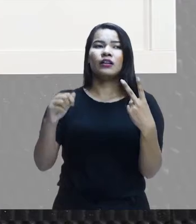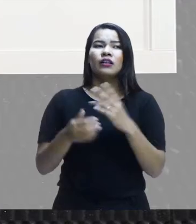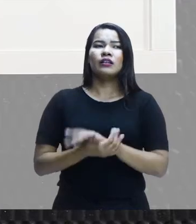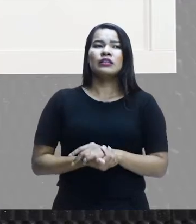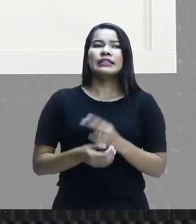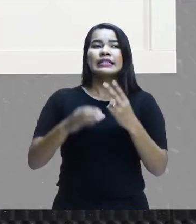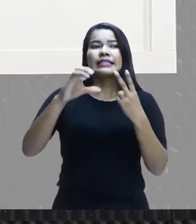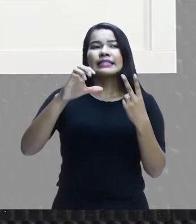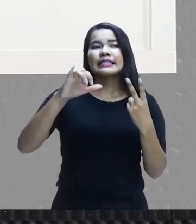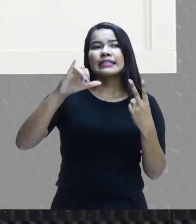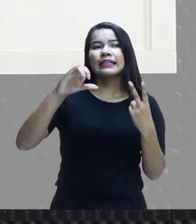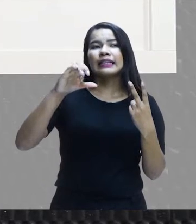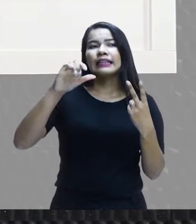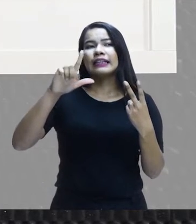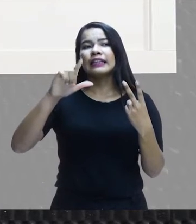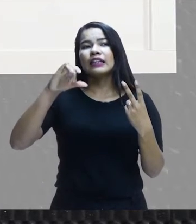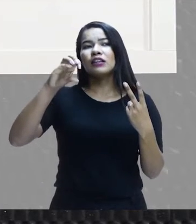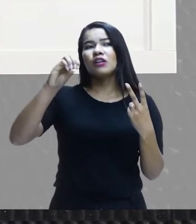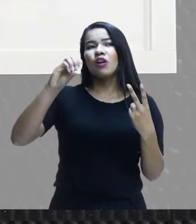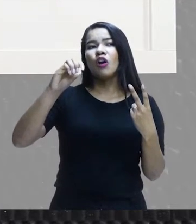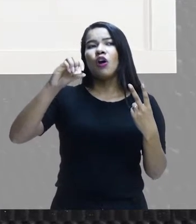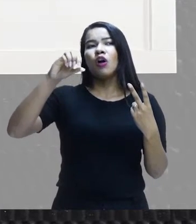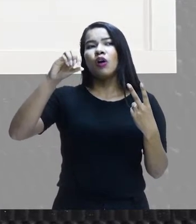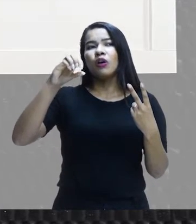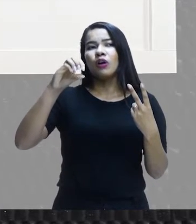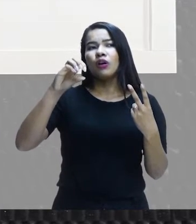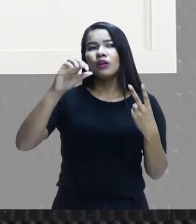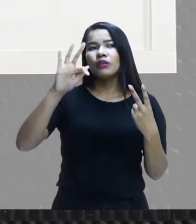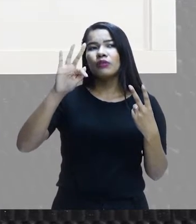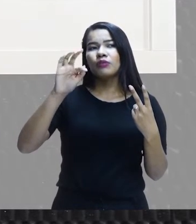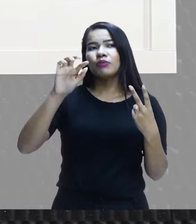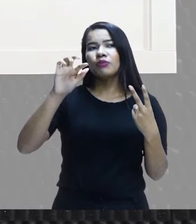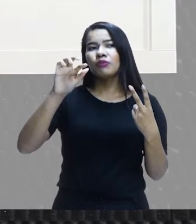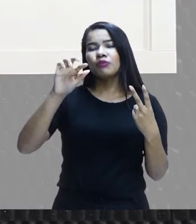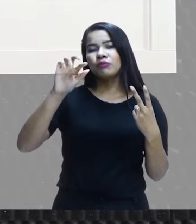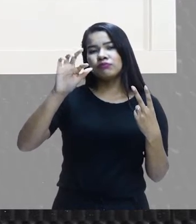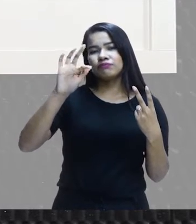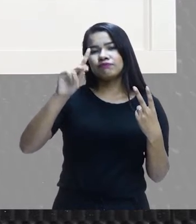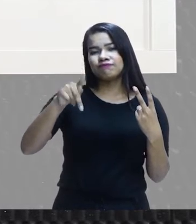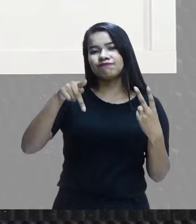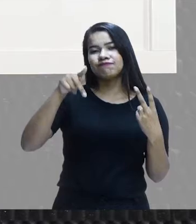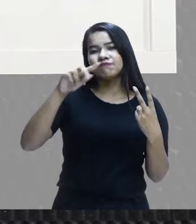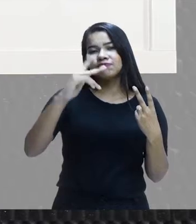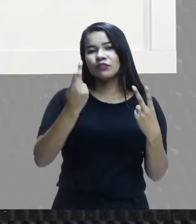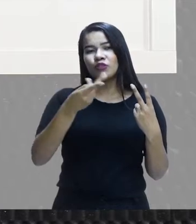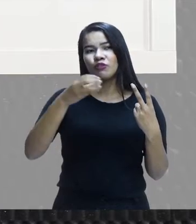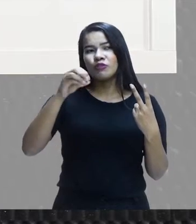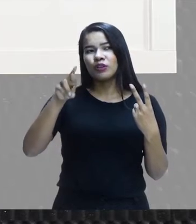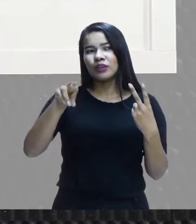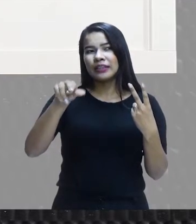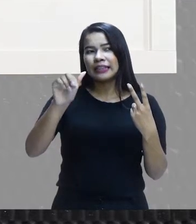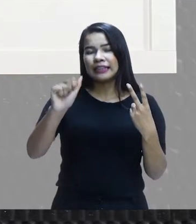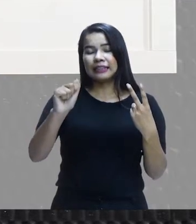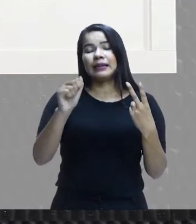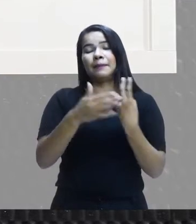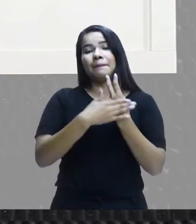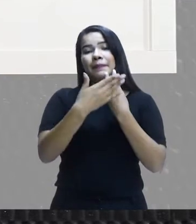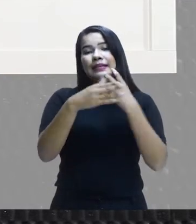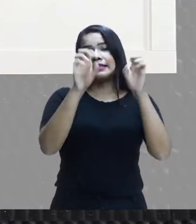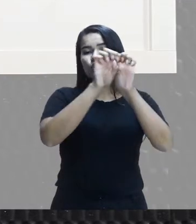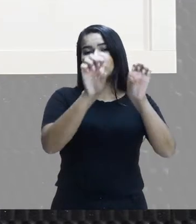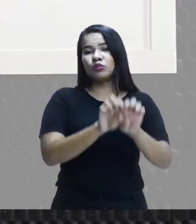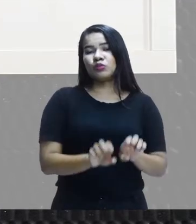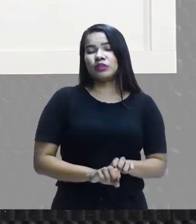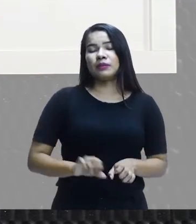ciliófora. Esse filo ciliófora aqui, ele é chamado de ciliófora por quê? Porque ele tem como principal estrutura de locomoção os cílios. Só